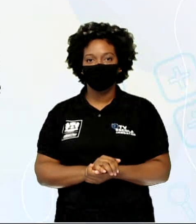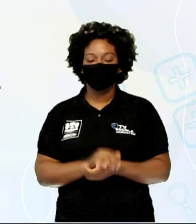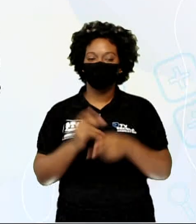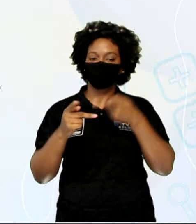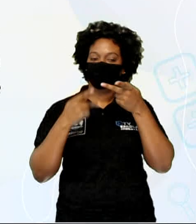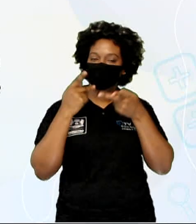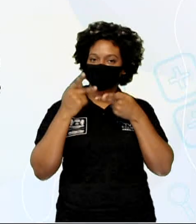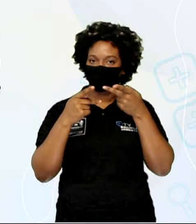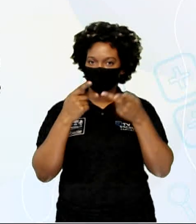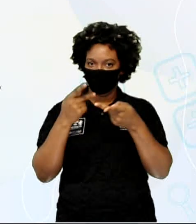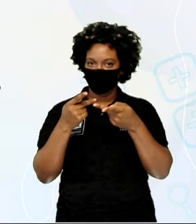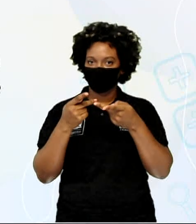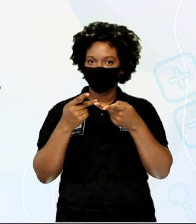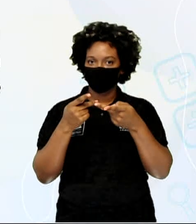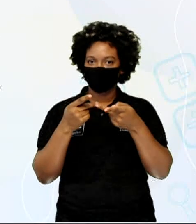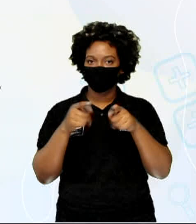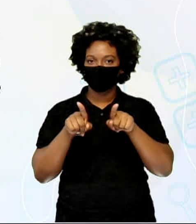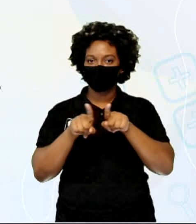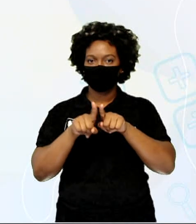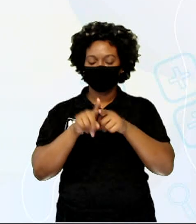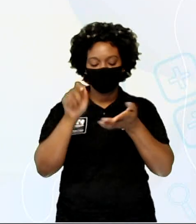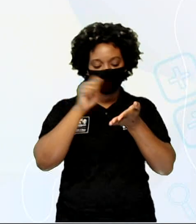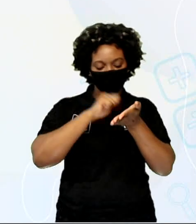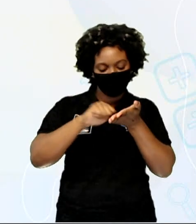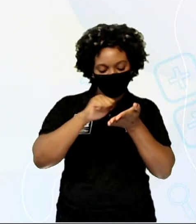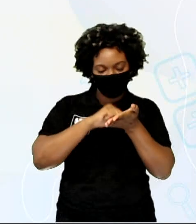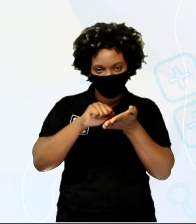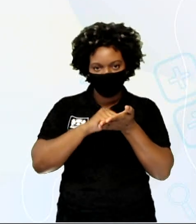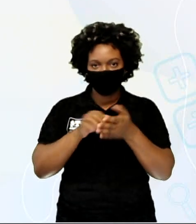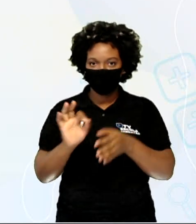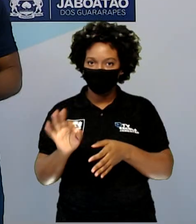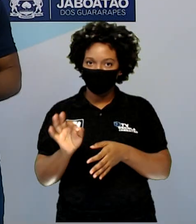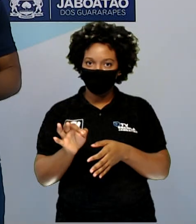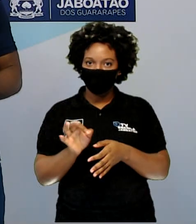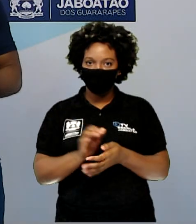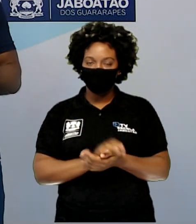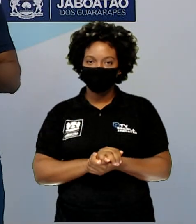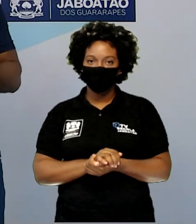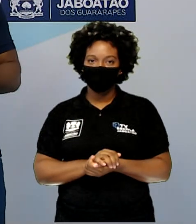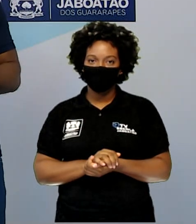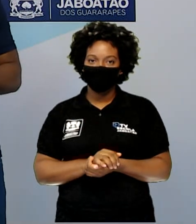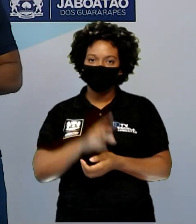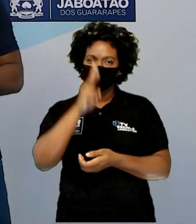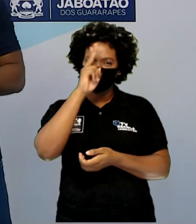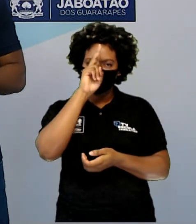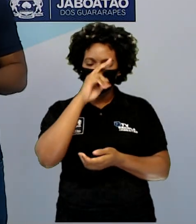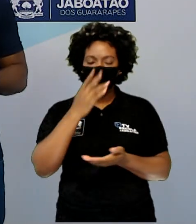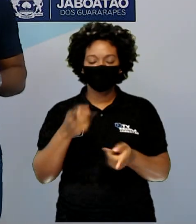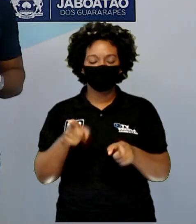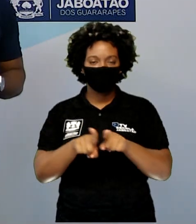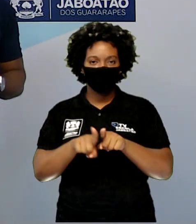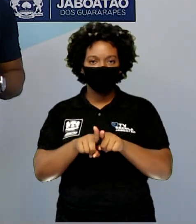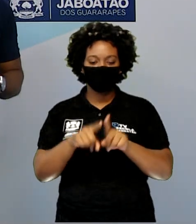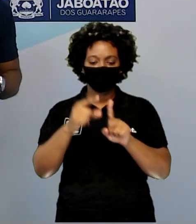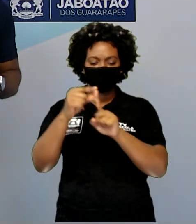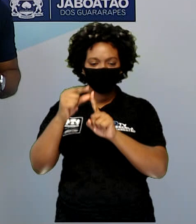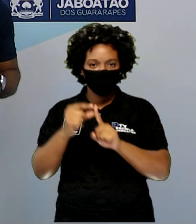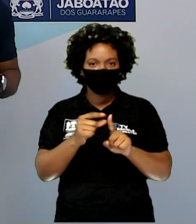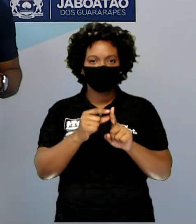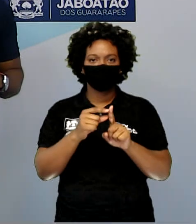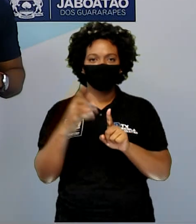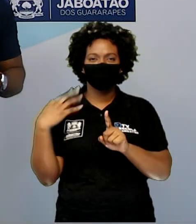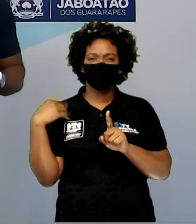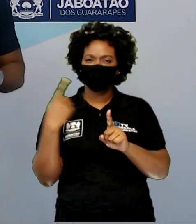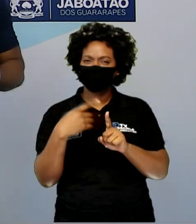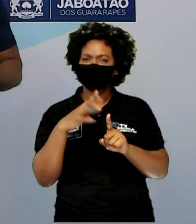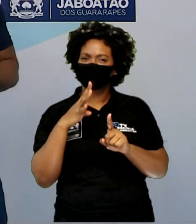pronúncia quanto na escrita, certo? E aí vamos relembrar aqui algumas palavras que já são conhecidas